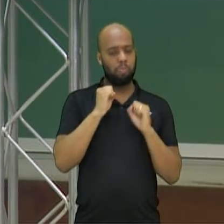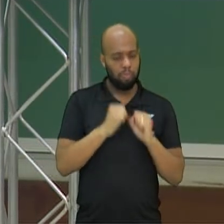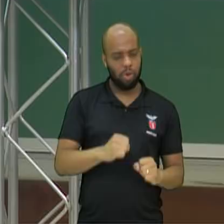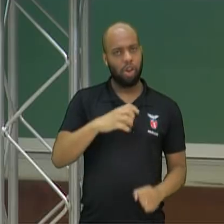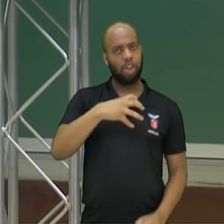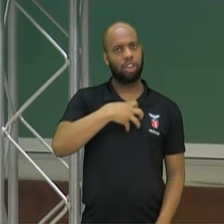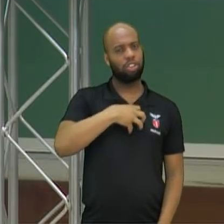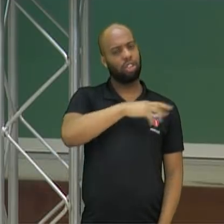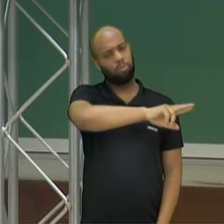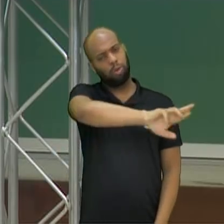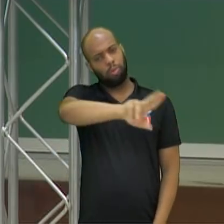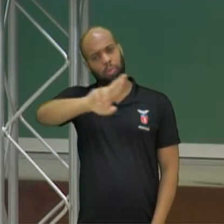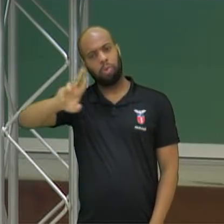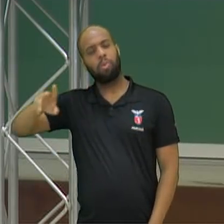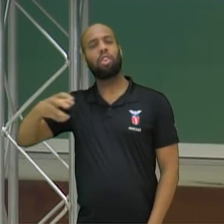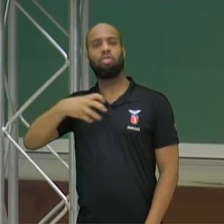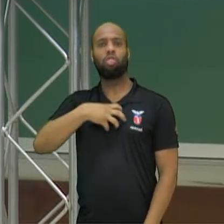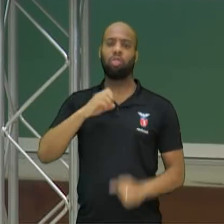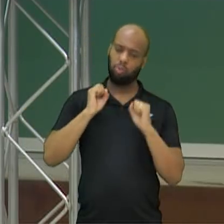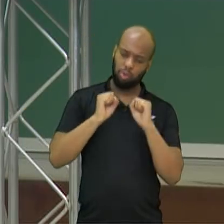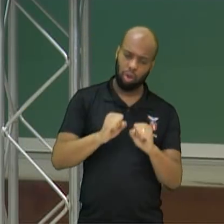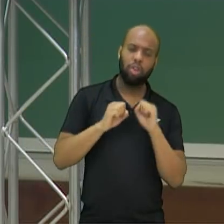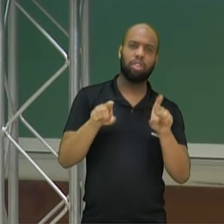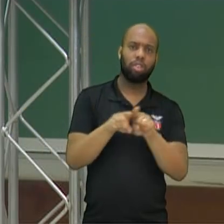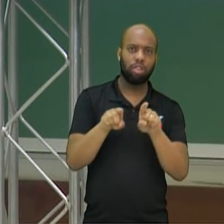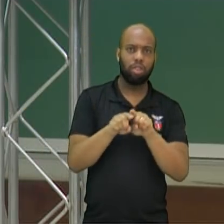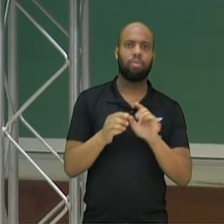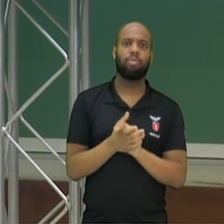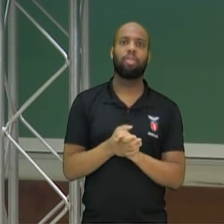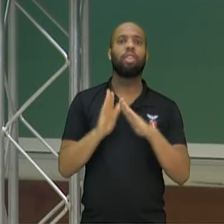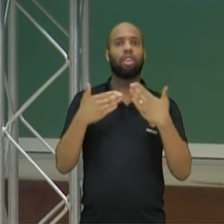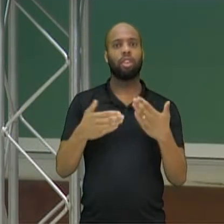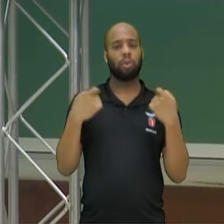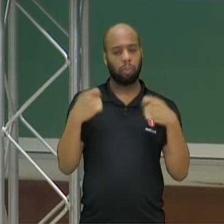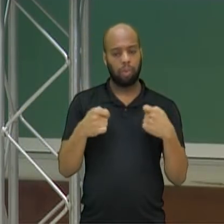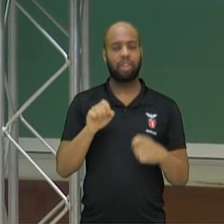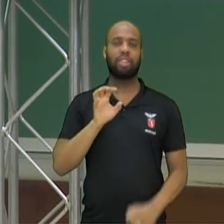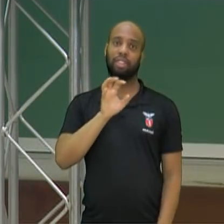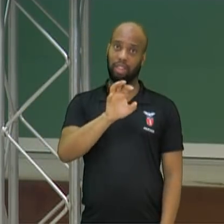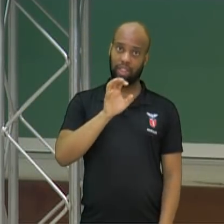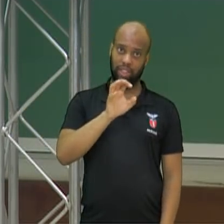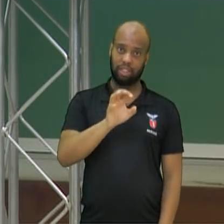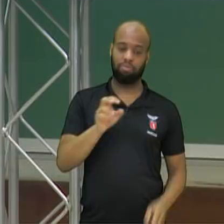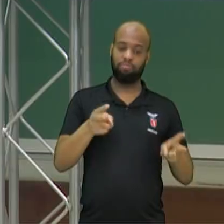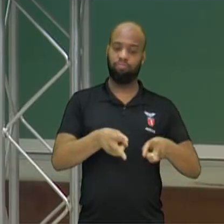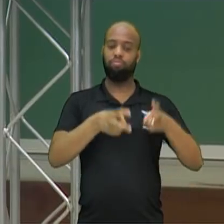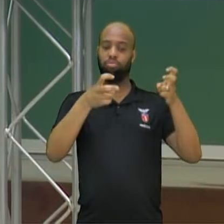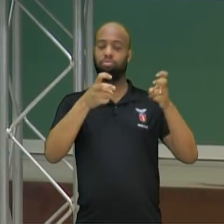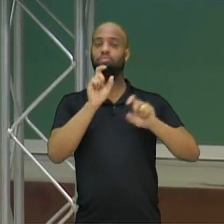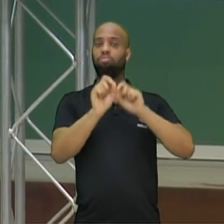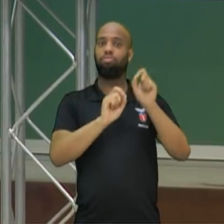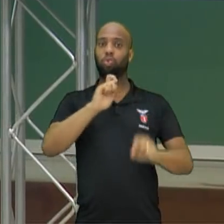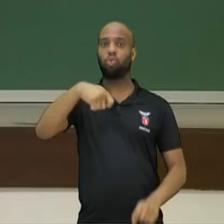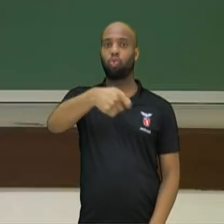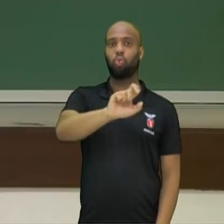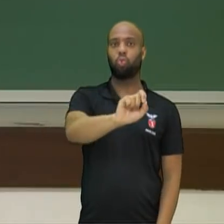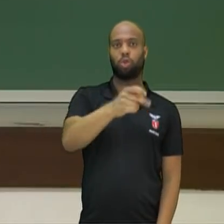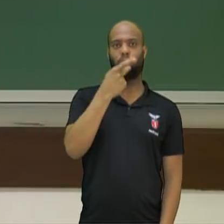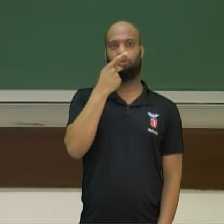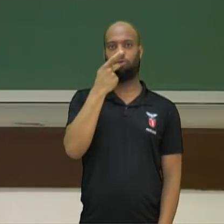vários veículos ali, né? Então, tem que logo percebermos sobre o que está